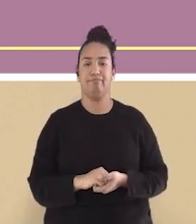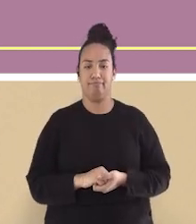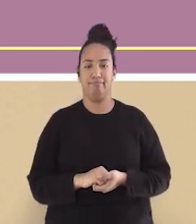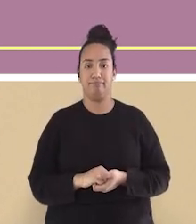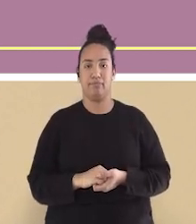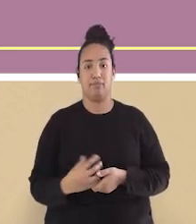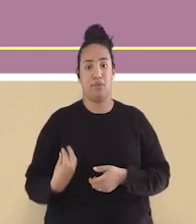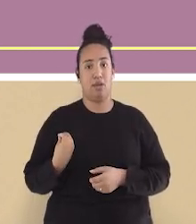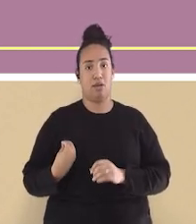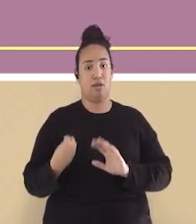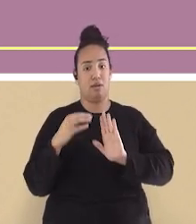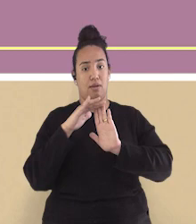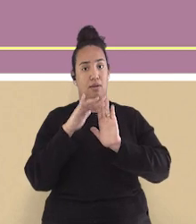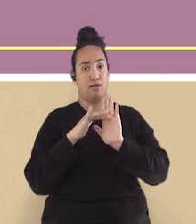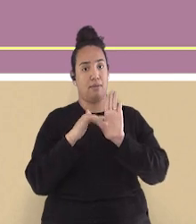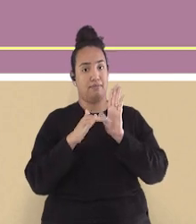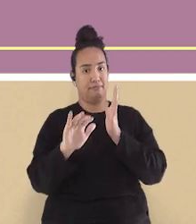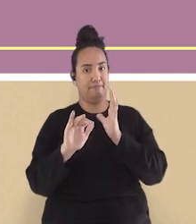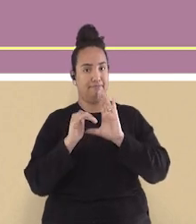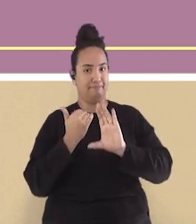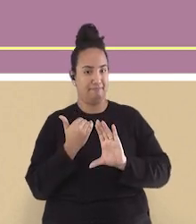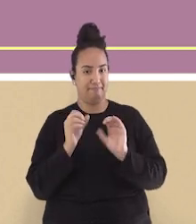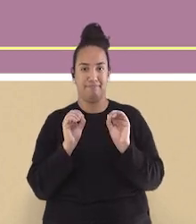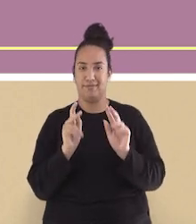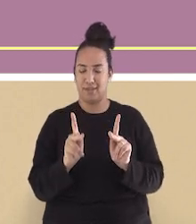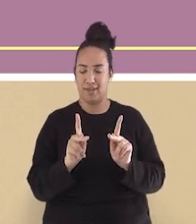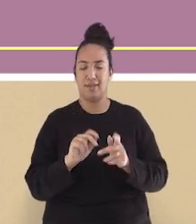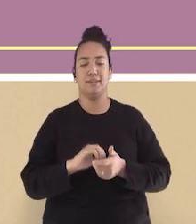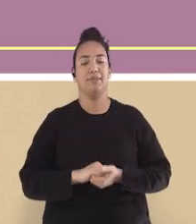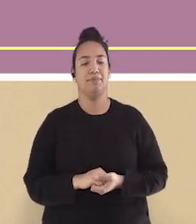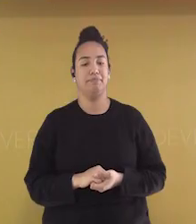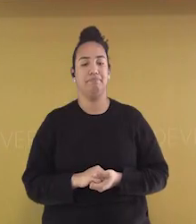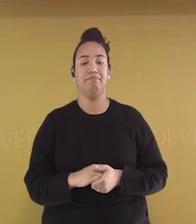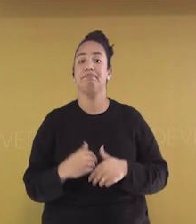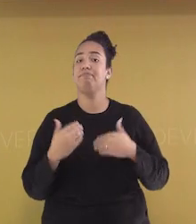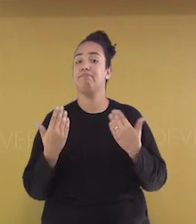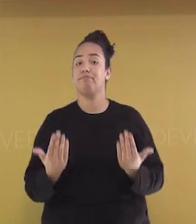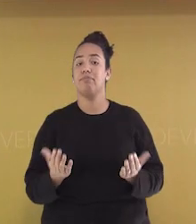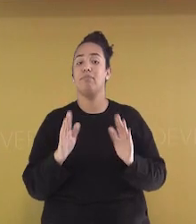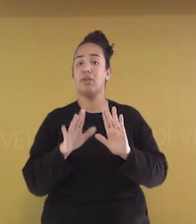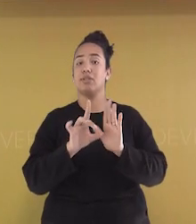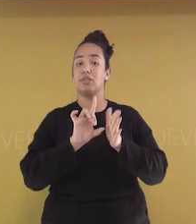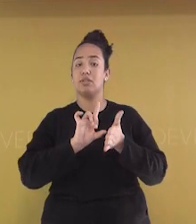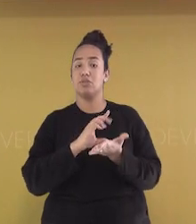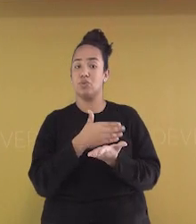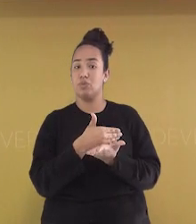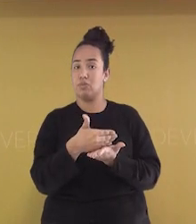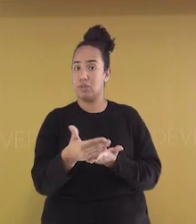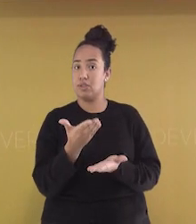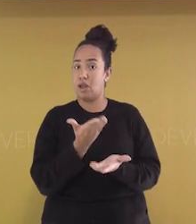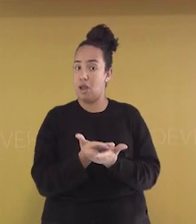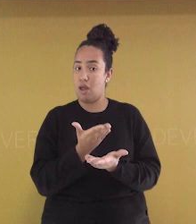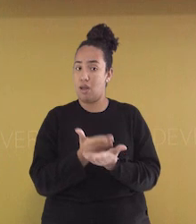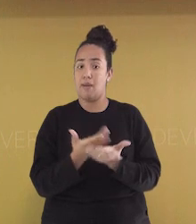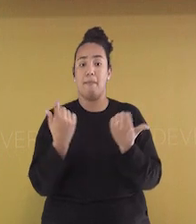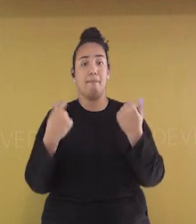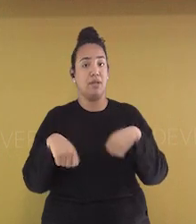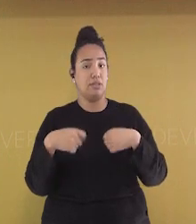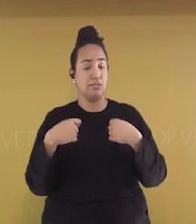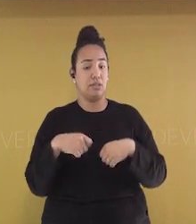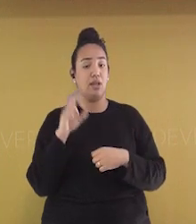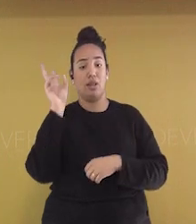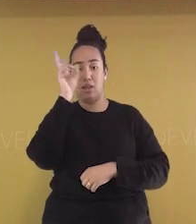aqui na tela, para registrar a sua presença nessa aula, ok? Antes de começarmos a aula de hoje,